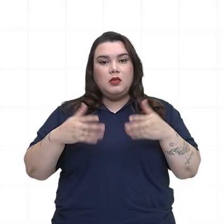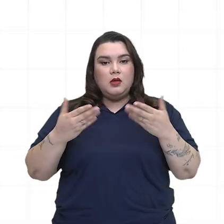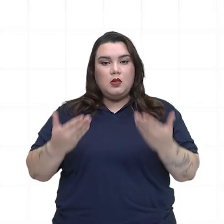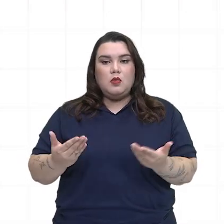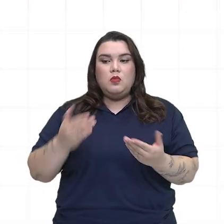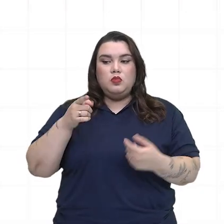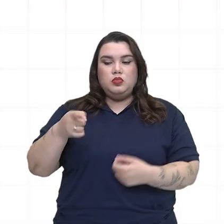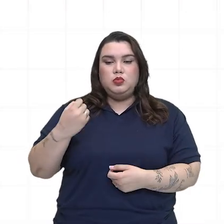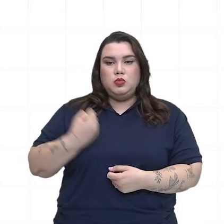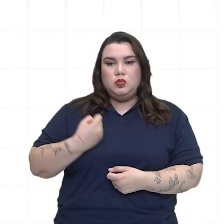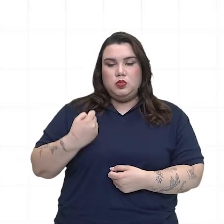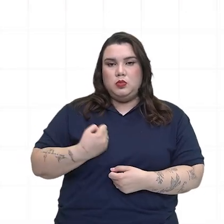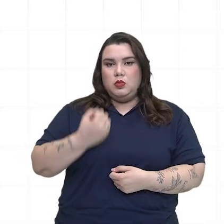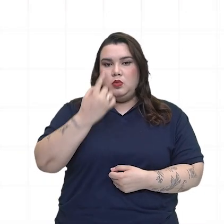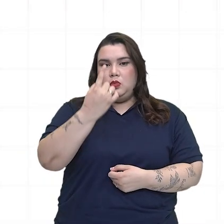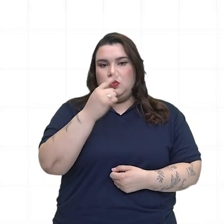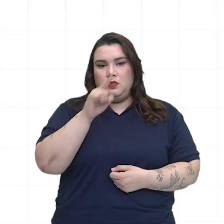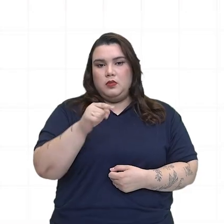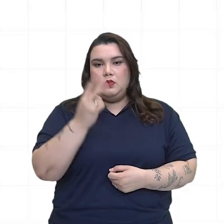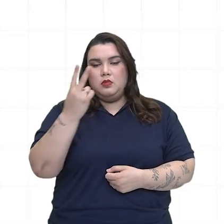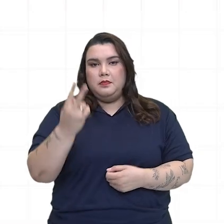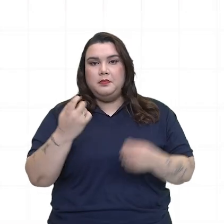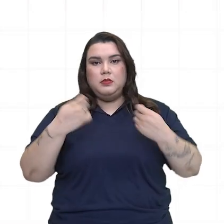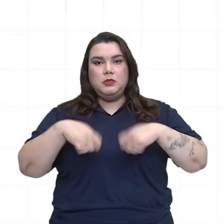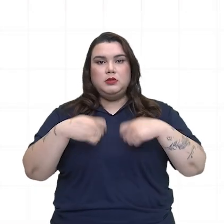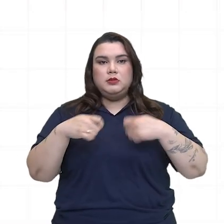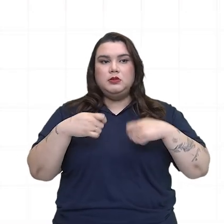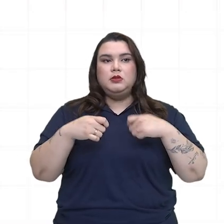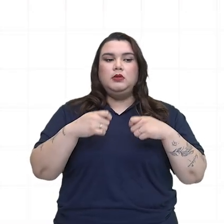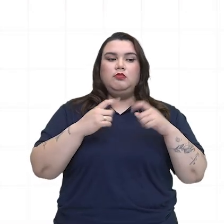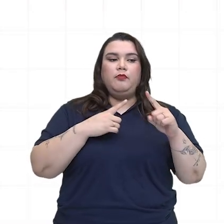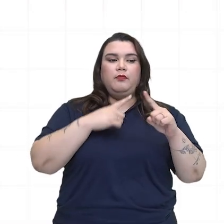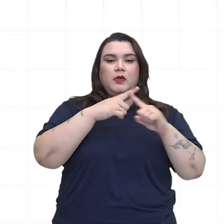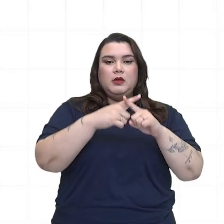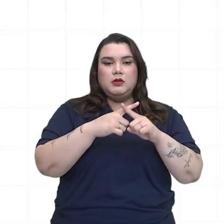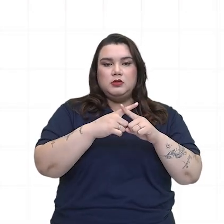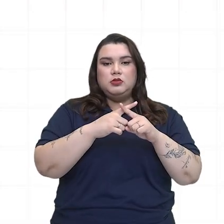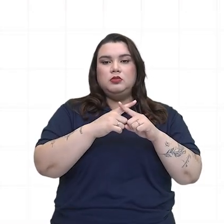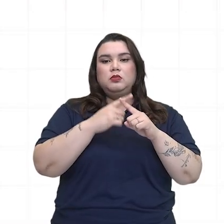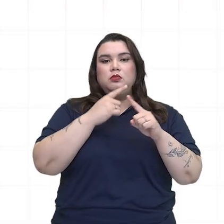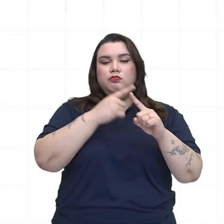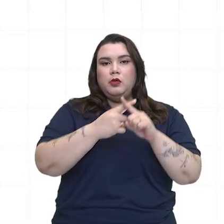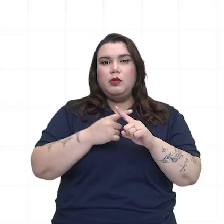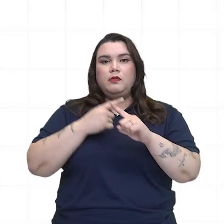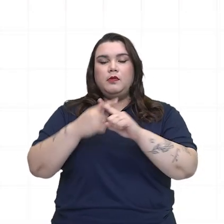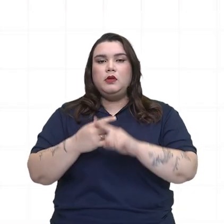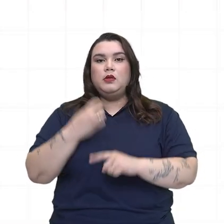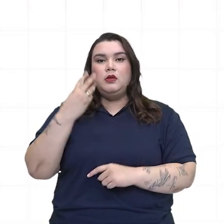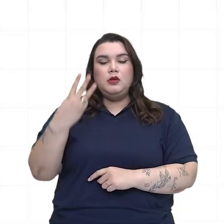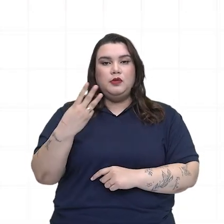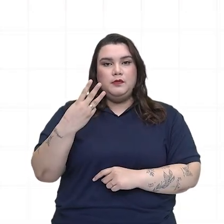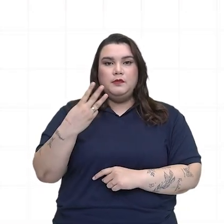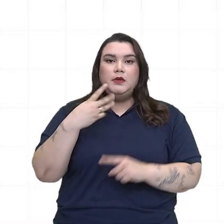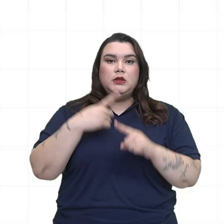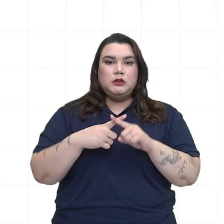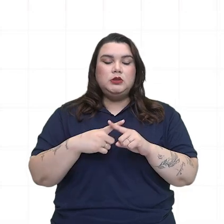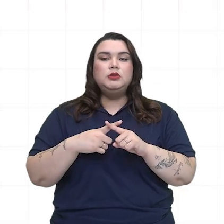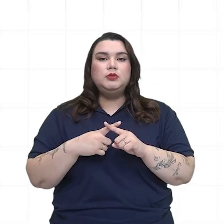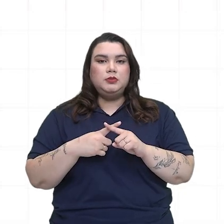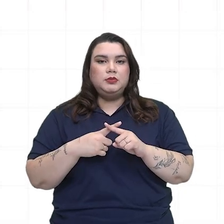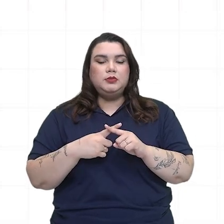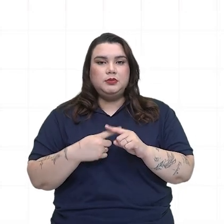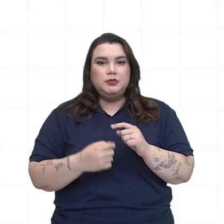Base, que é 1,2, você vai ser multiplicada por você mesma quantas